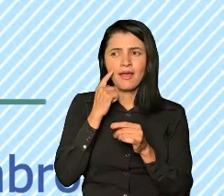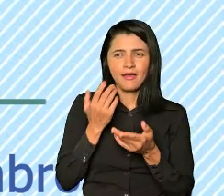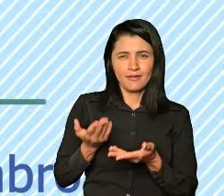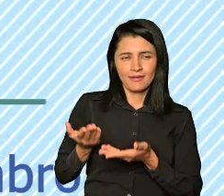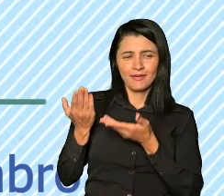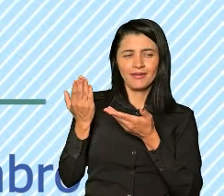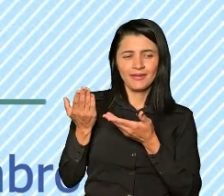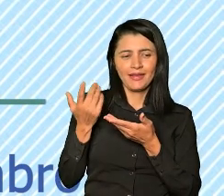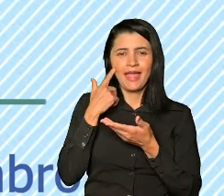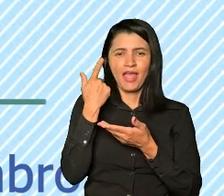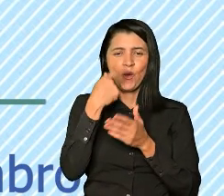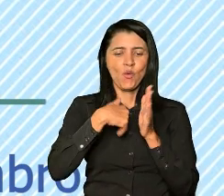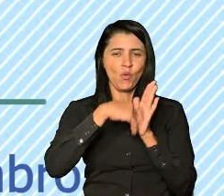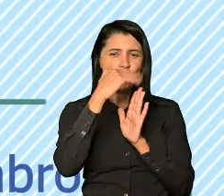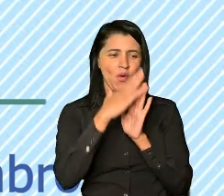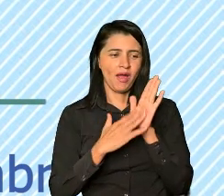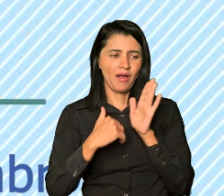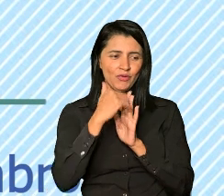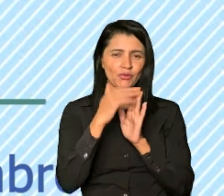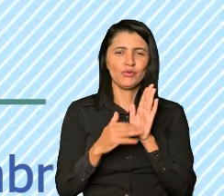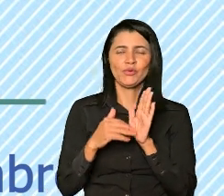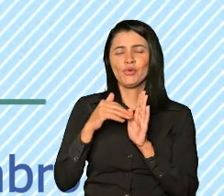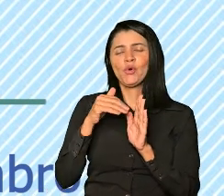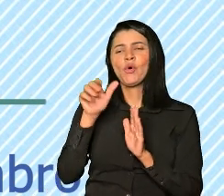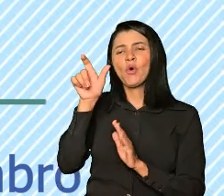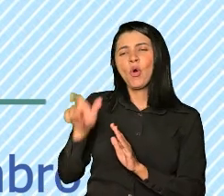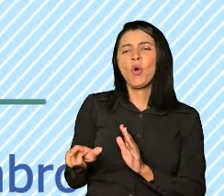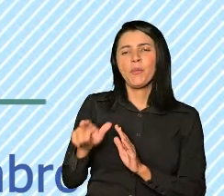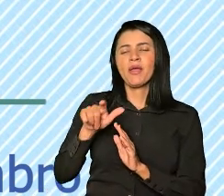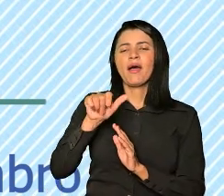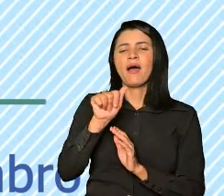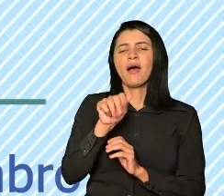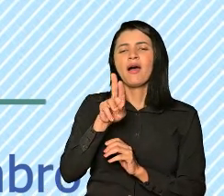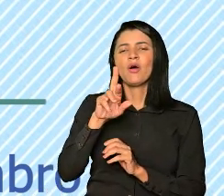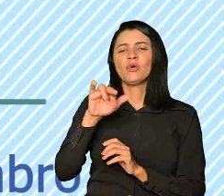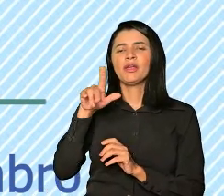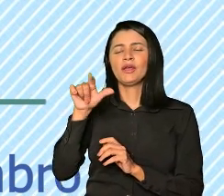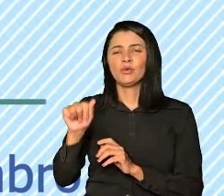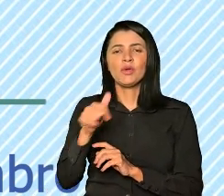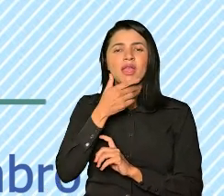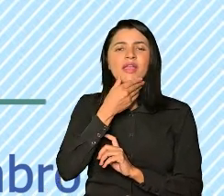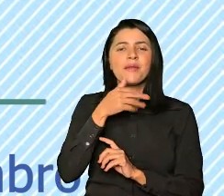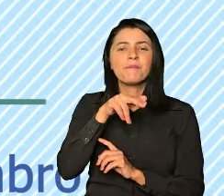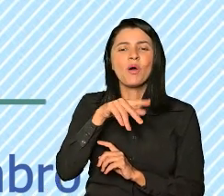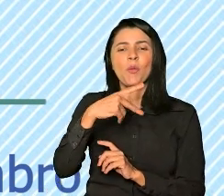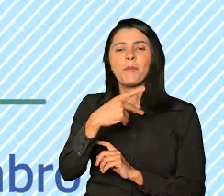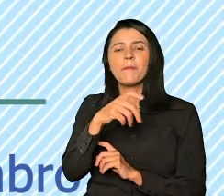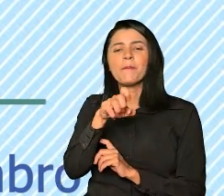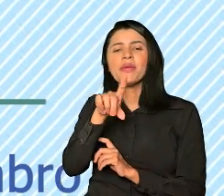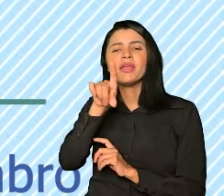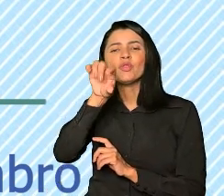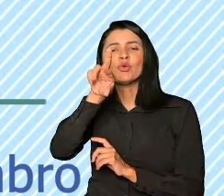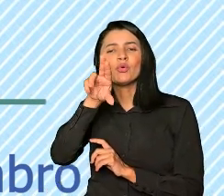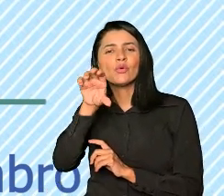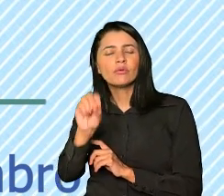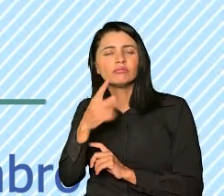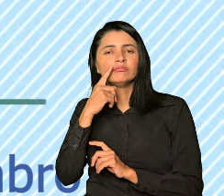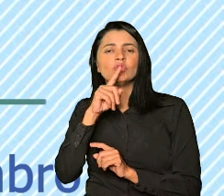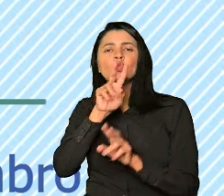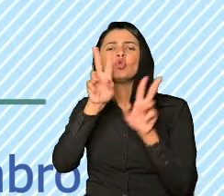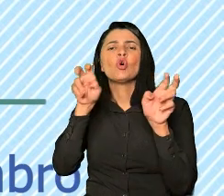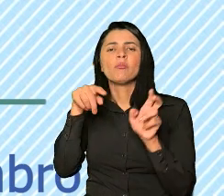é um quadro do pintor Aurélio de Figueiredo, que, por sinal, é irmão do Pedro Américo, né? Chama-se Compromisso